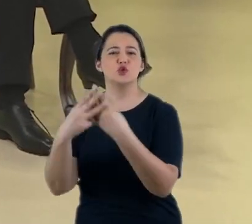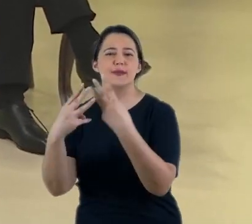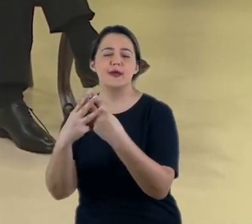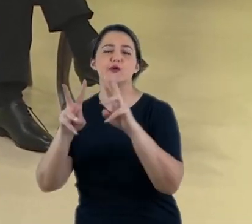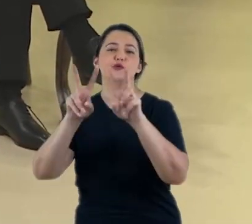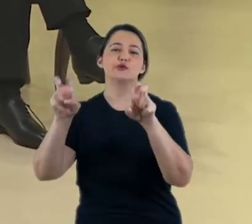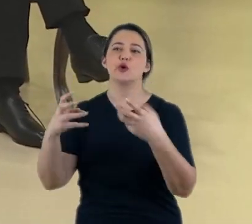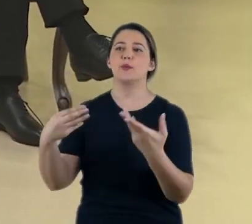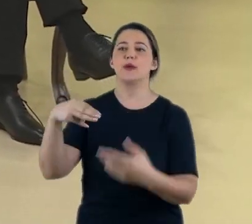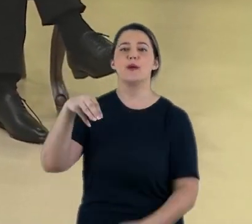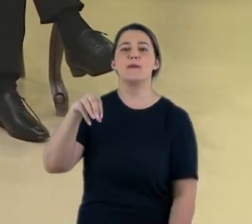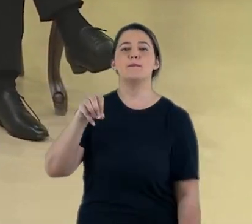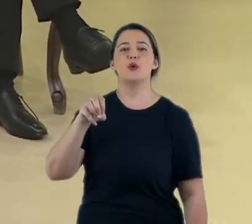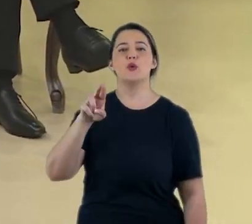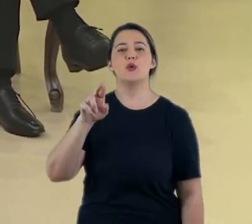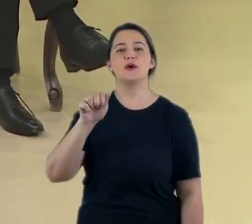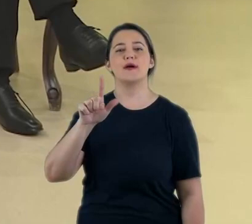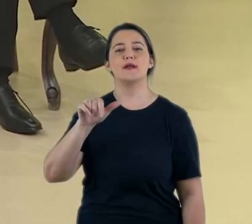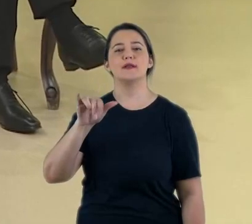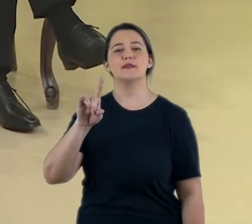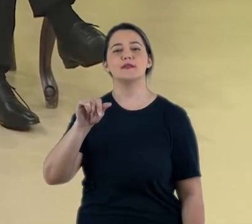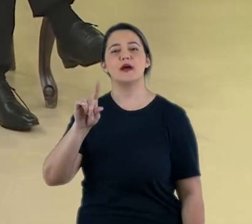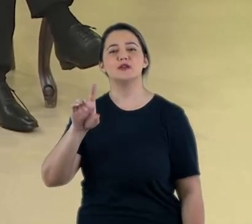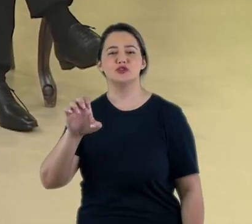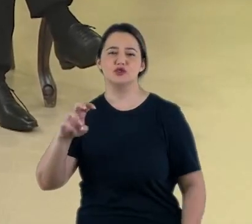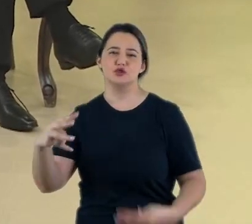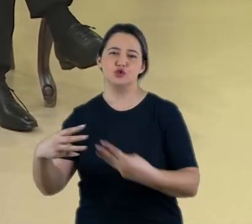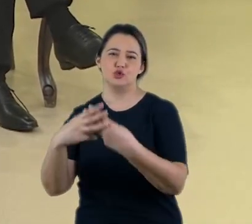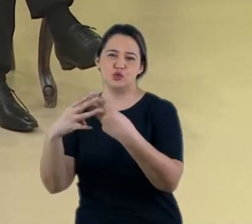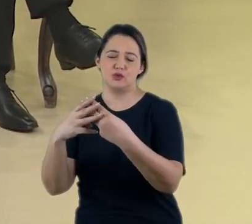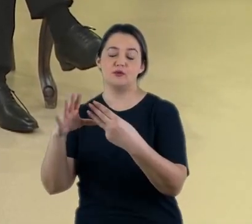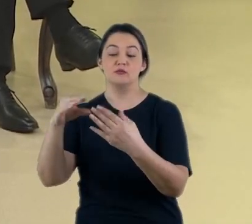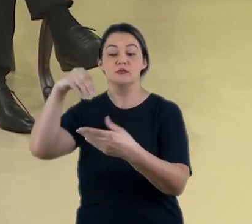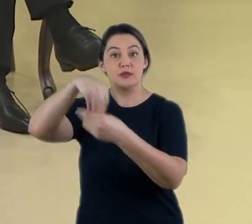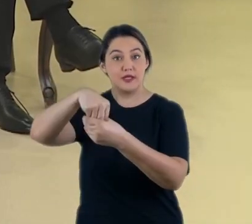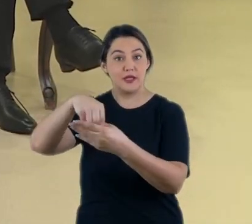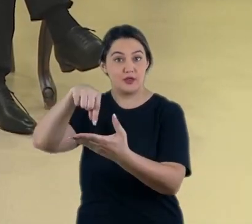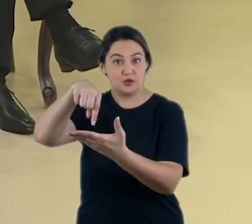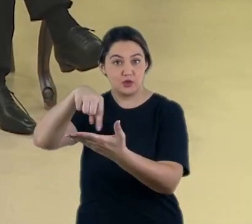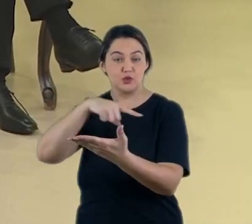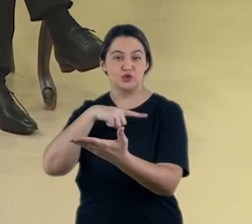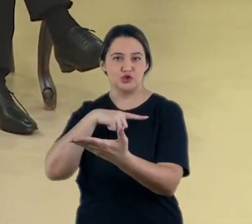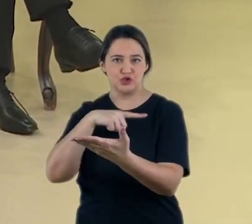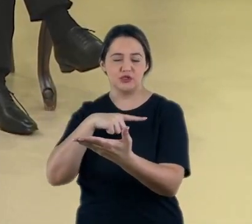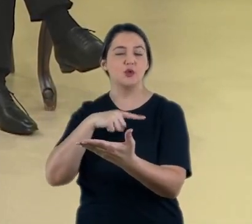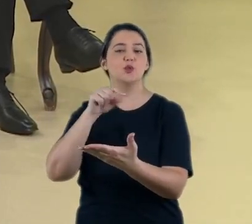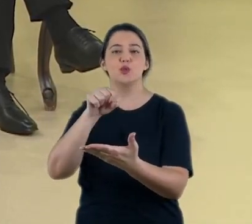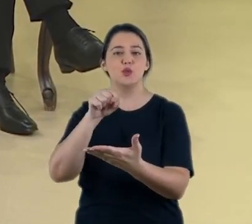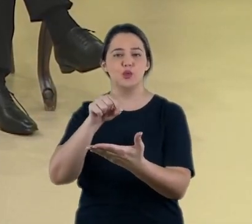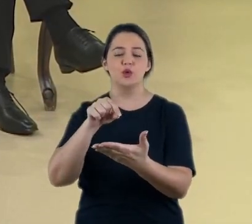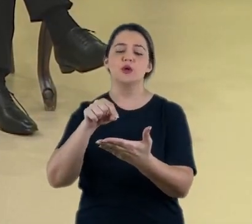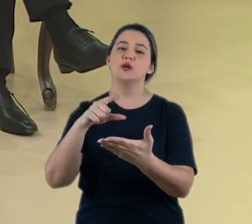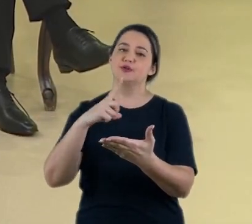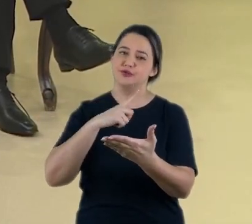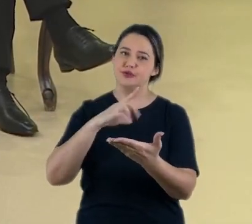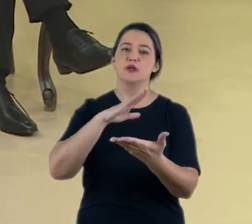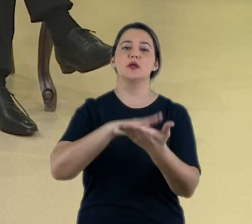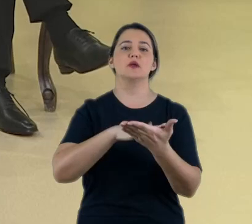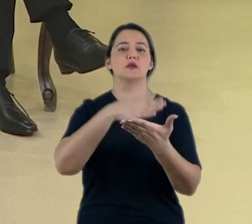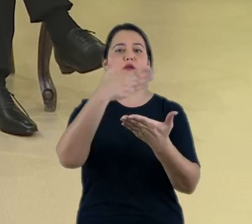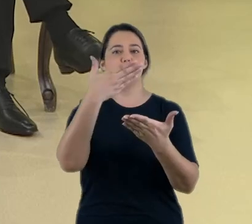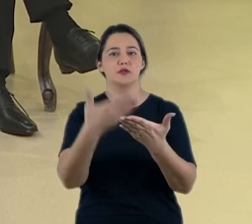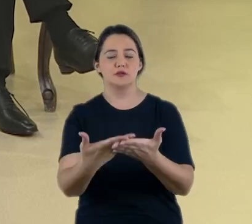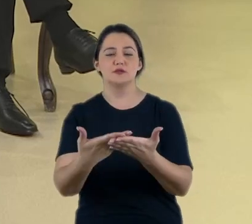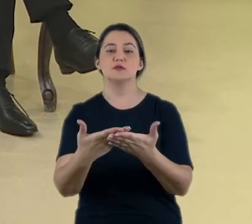moralidade, das leis. É muito conhecido o Talmud. No Talmud é demonstrado que havia no seio judaico a